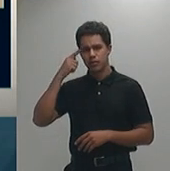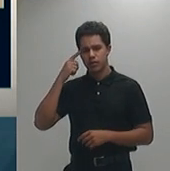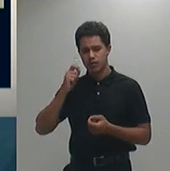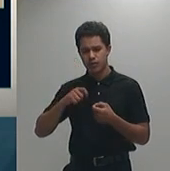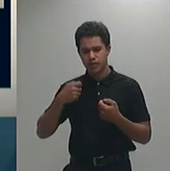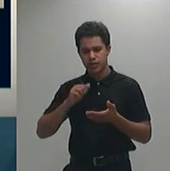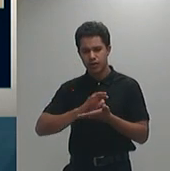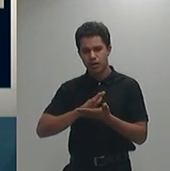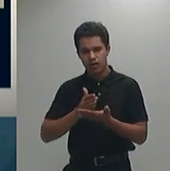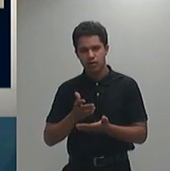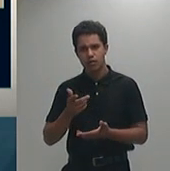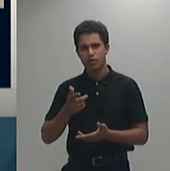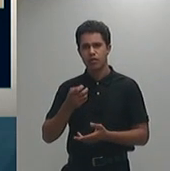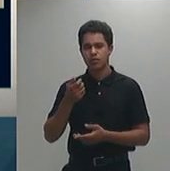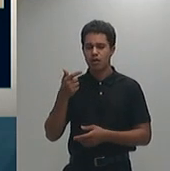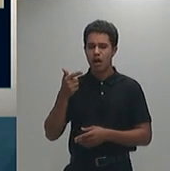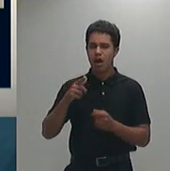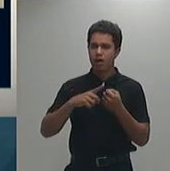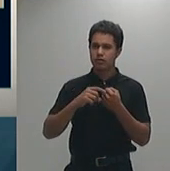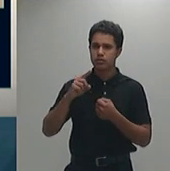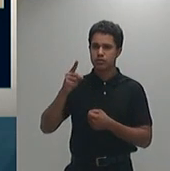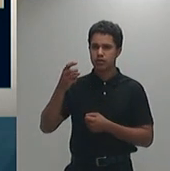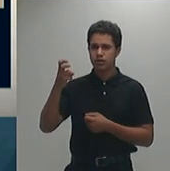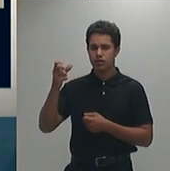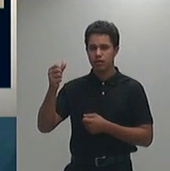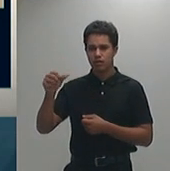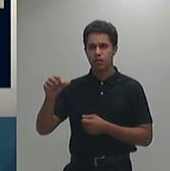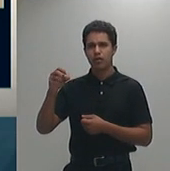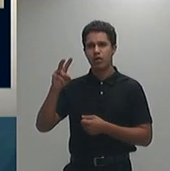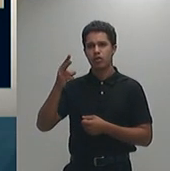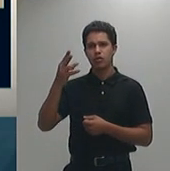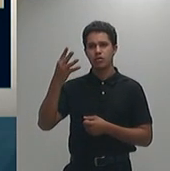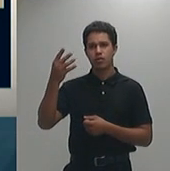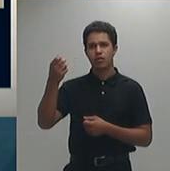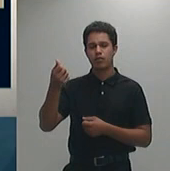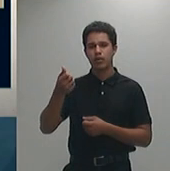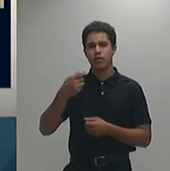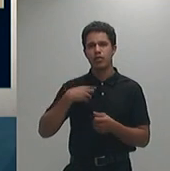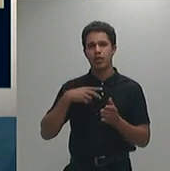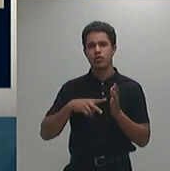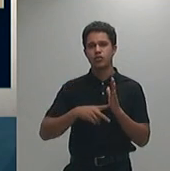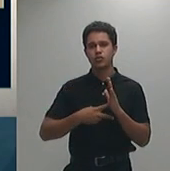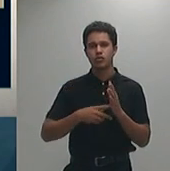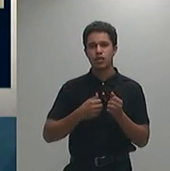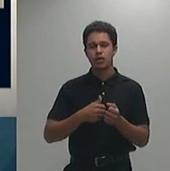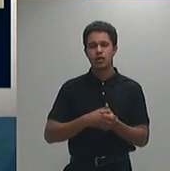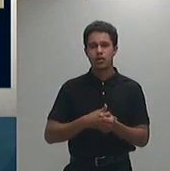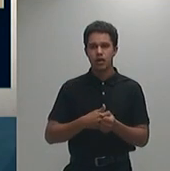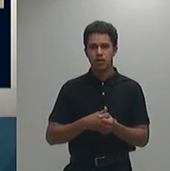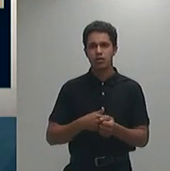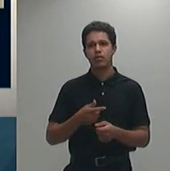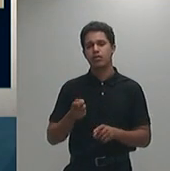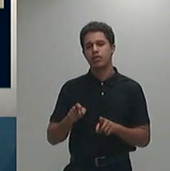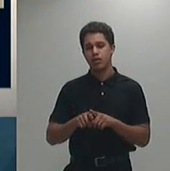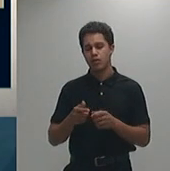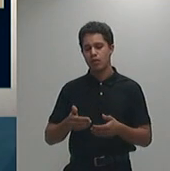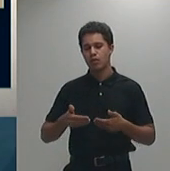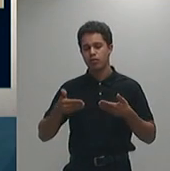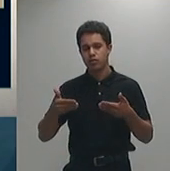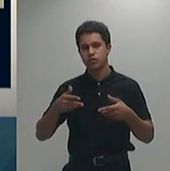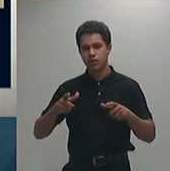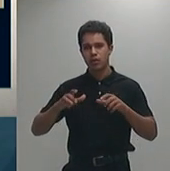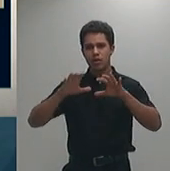com os artigos 159/2 46 da lei de sociedades anônimas ao qual já se posicionou esta corte de Justiça no julgamento acima